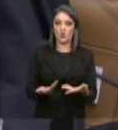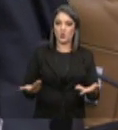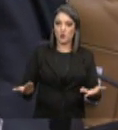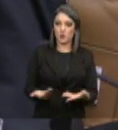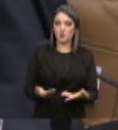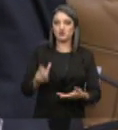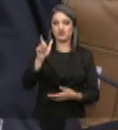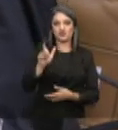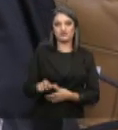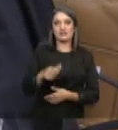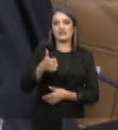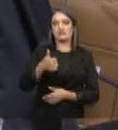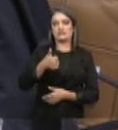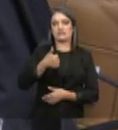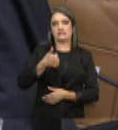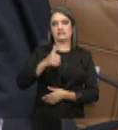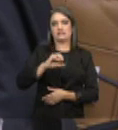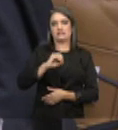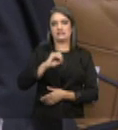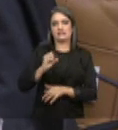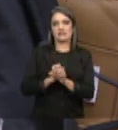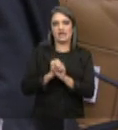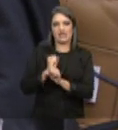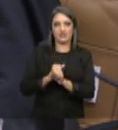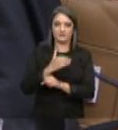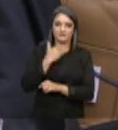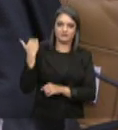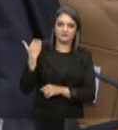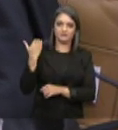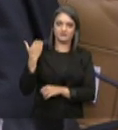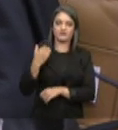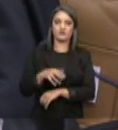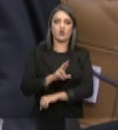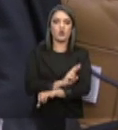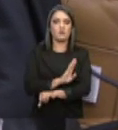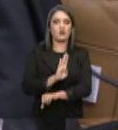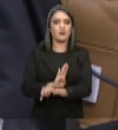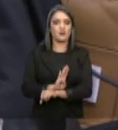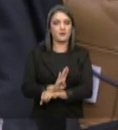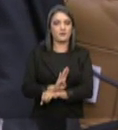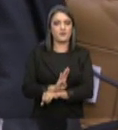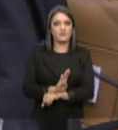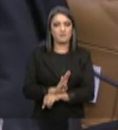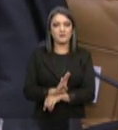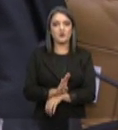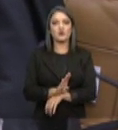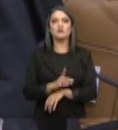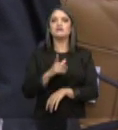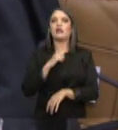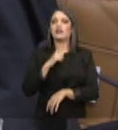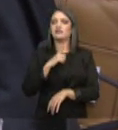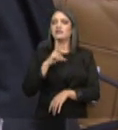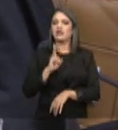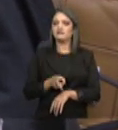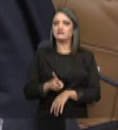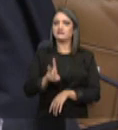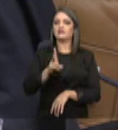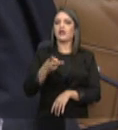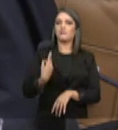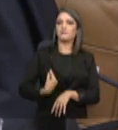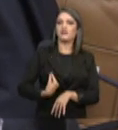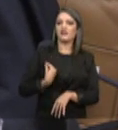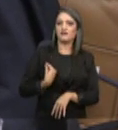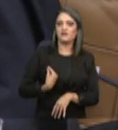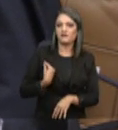esses 100 anos Rui não passou ao contrário resta perene Supremo